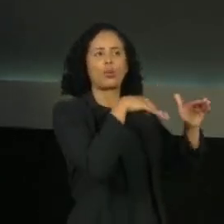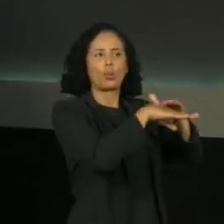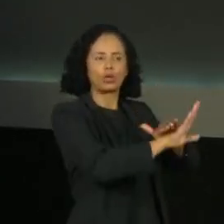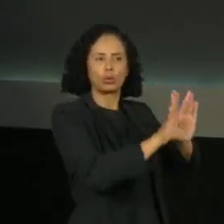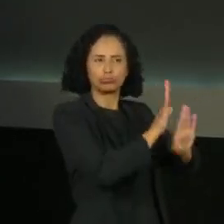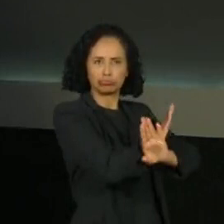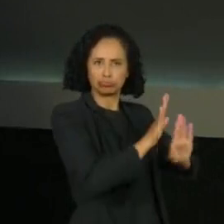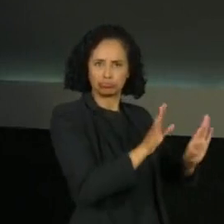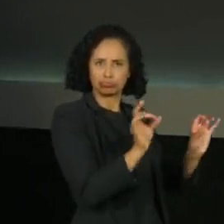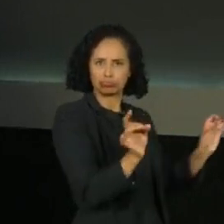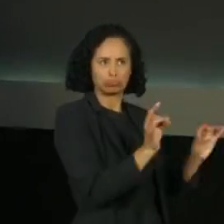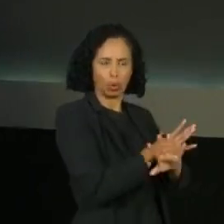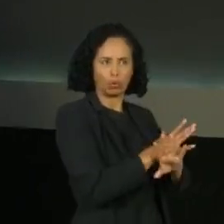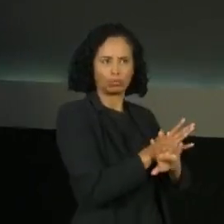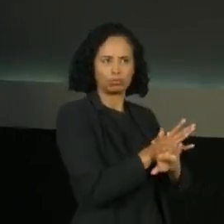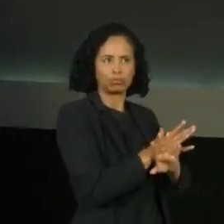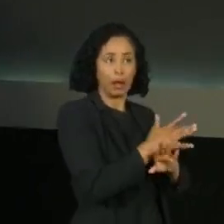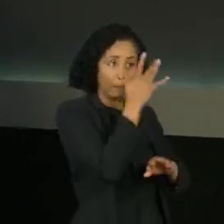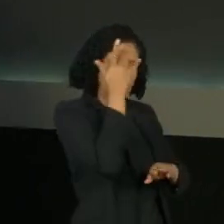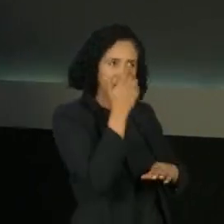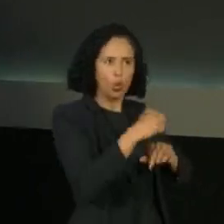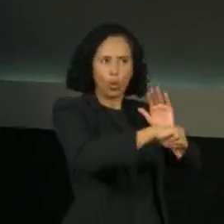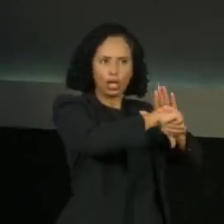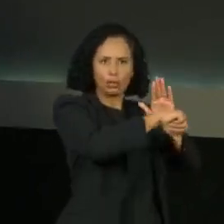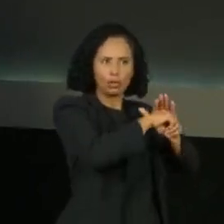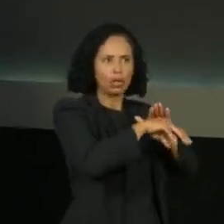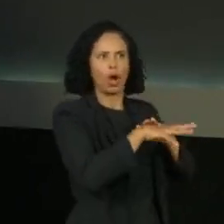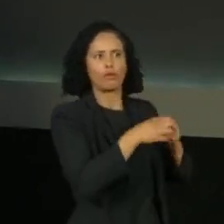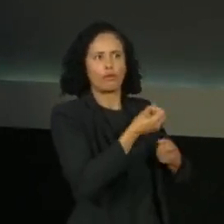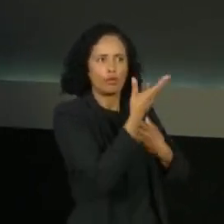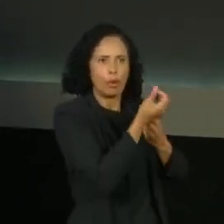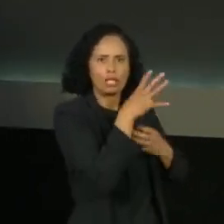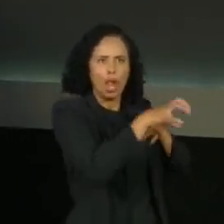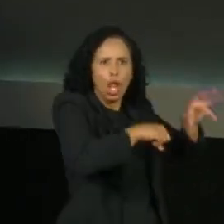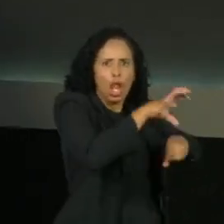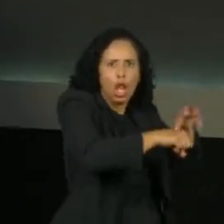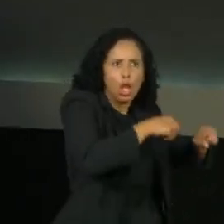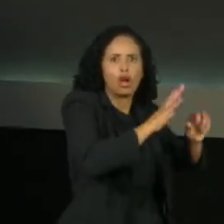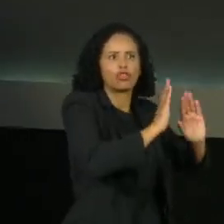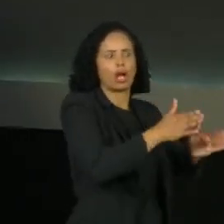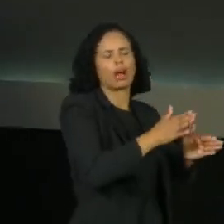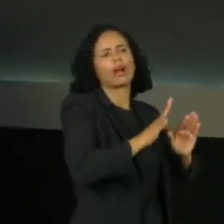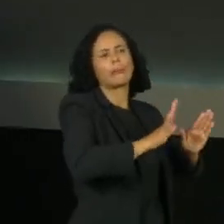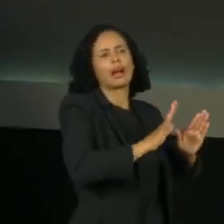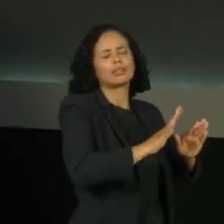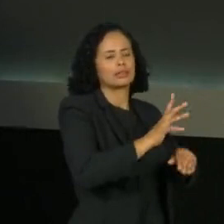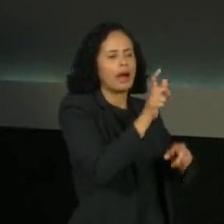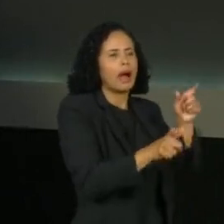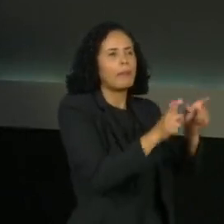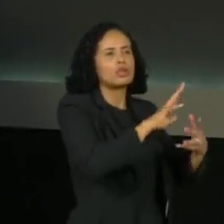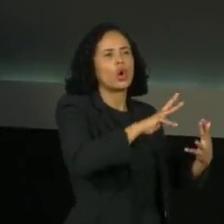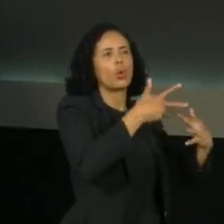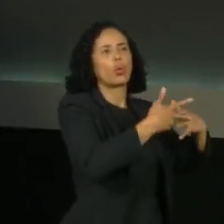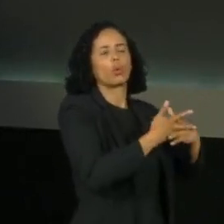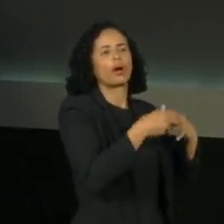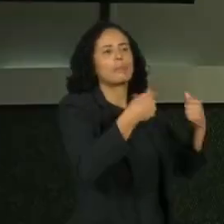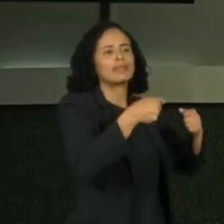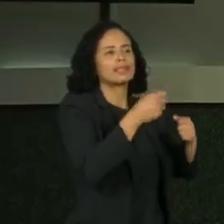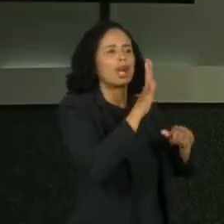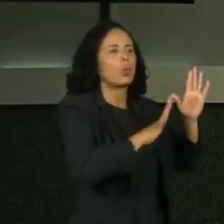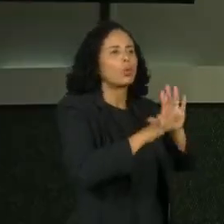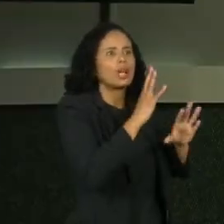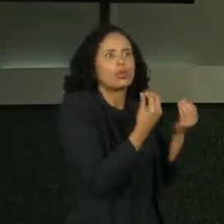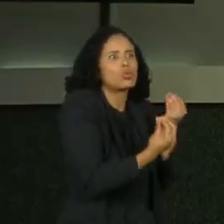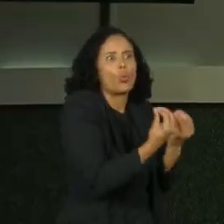já foram parar na mão de criminosos. Quais são os cuidados que o cidadão comum precisa tomar a partir de agora?